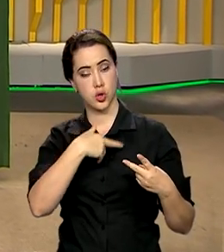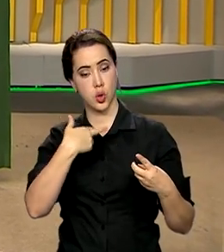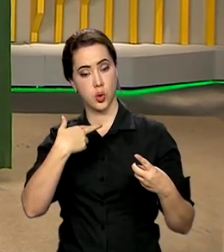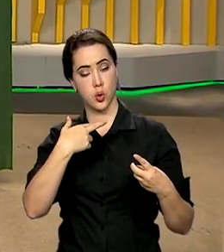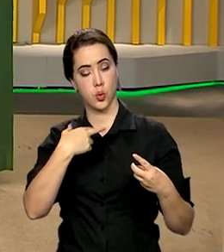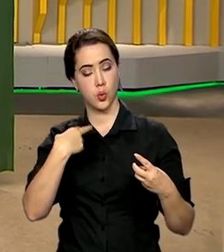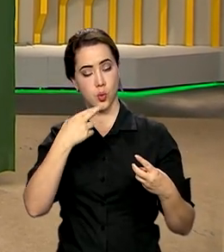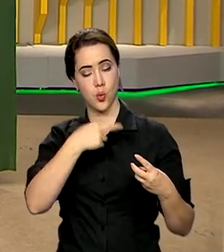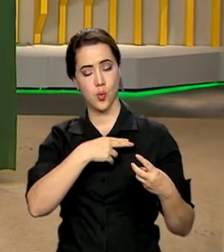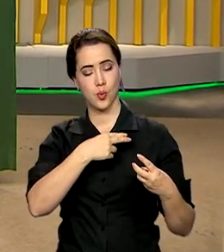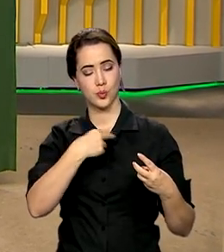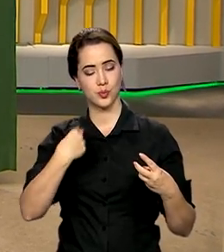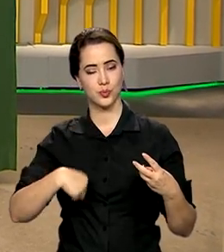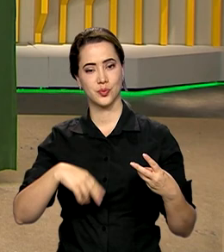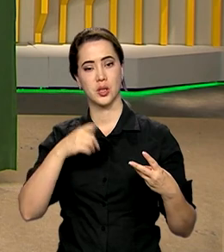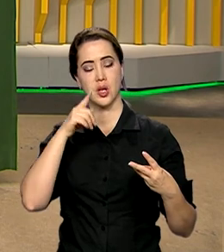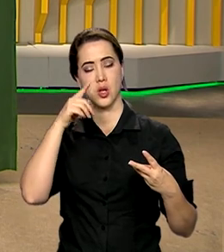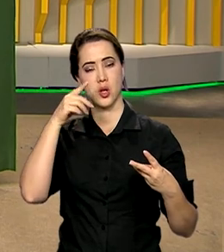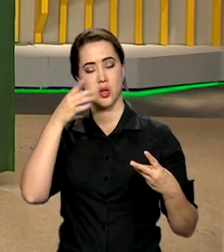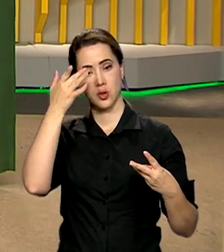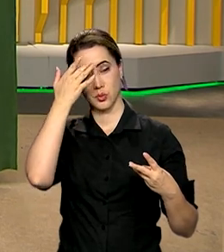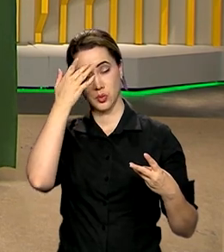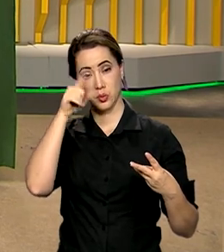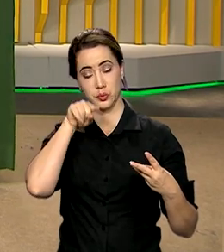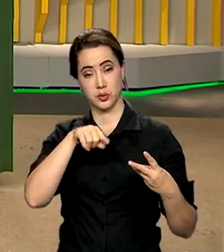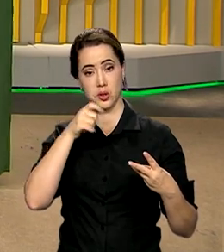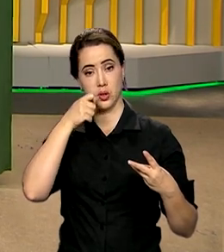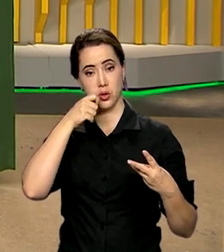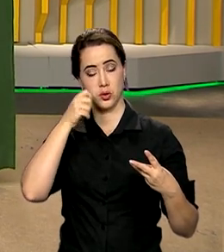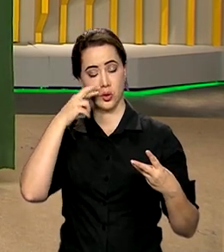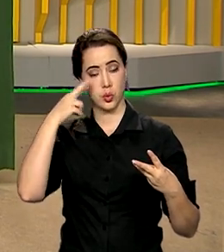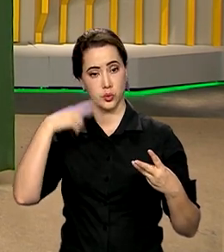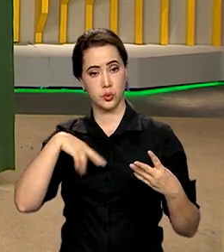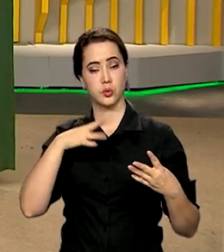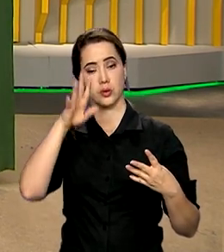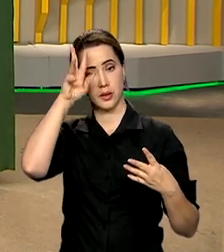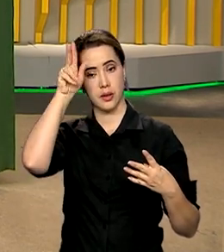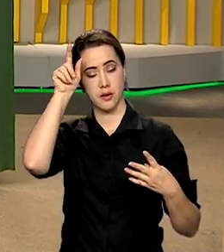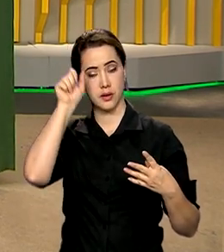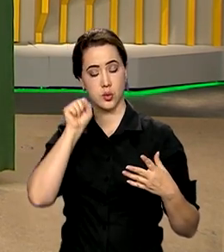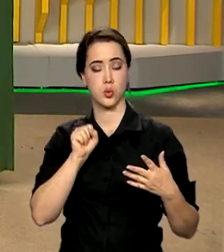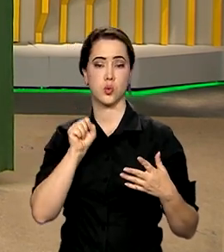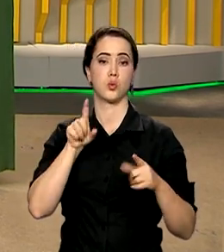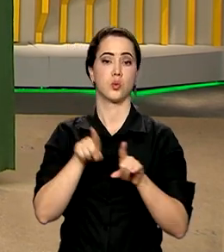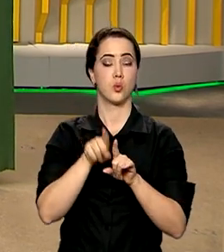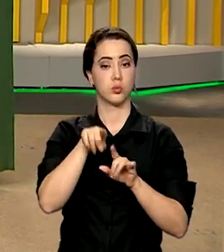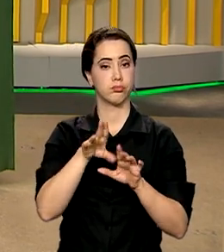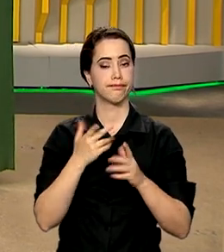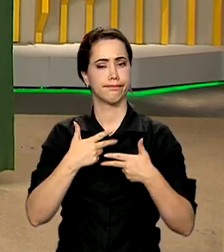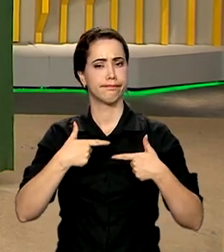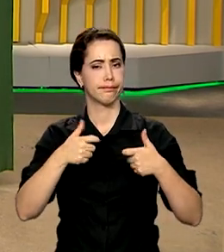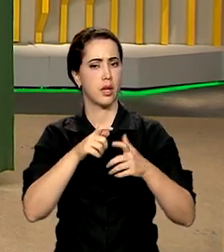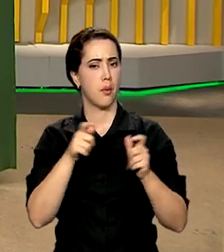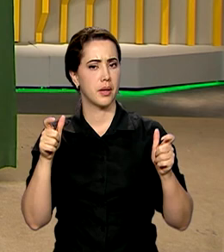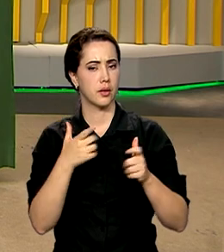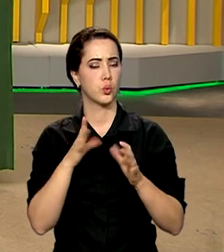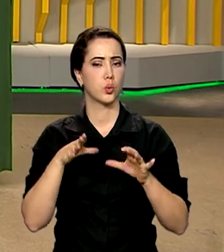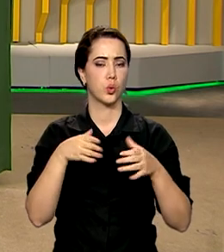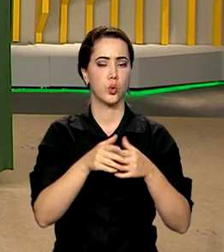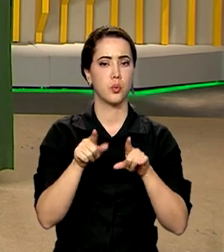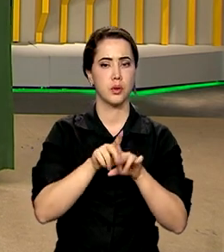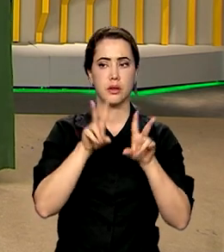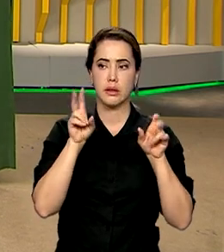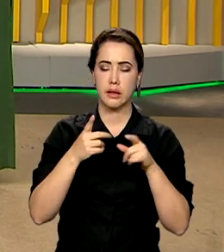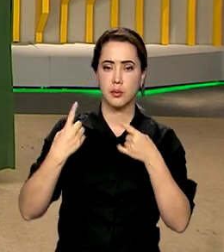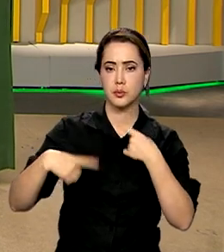África do Sul. Transição energética, combate às desigualdades, guerra na Ucrânia e a ampliação do bloco foram temas